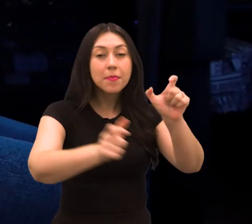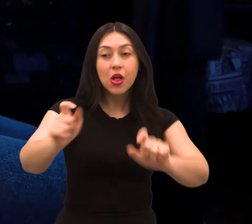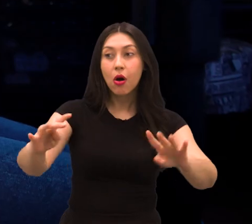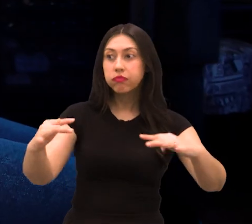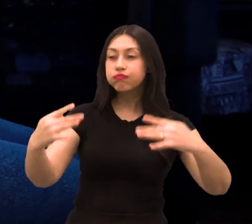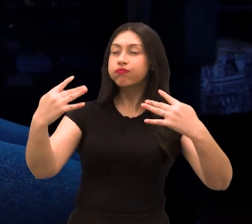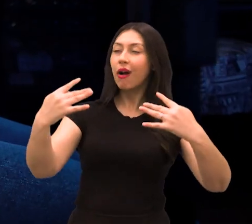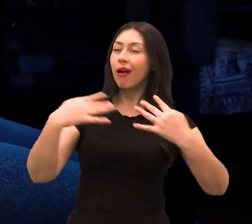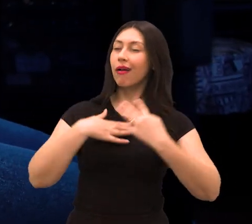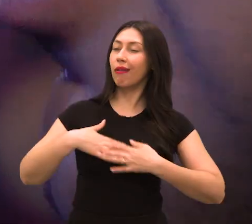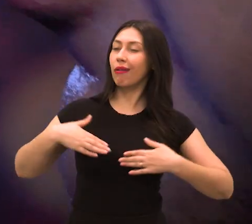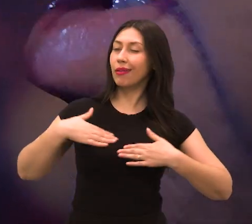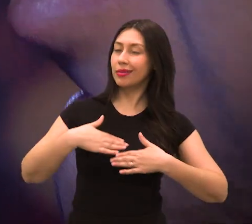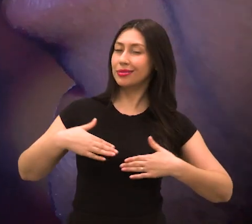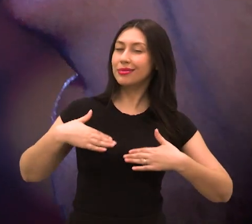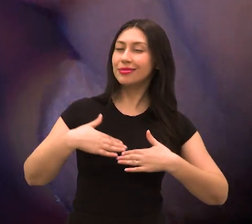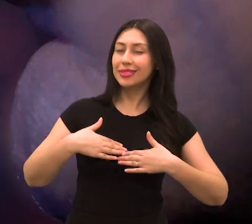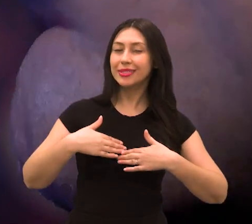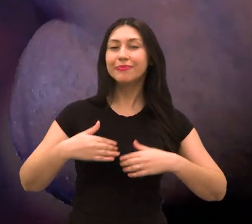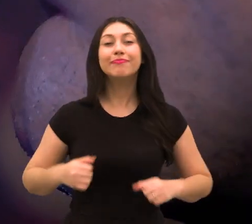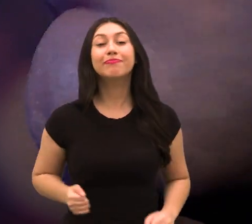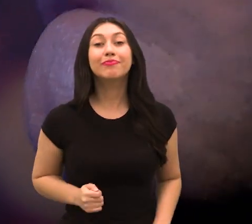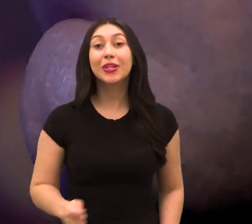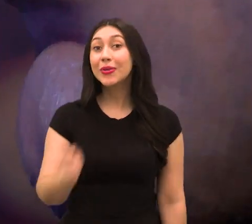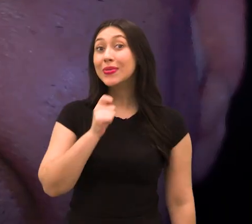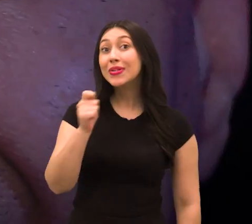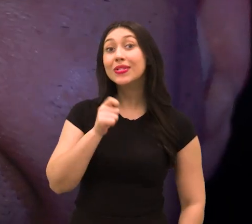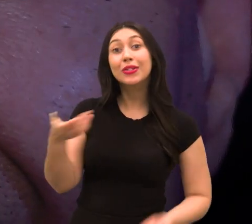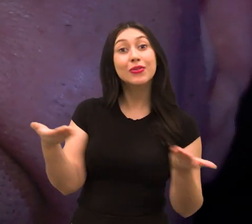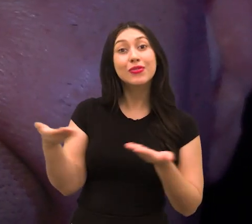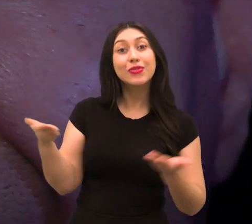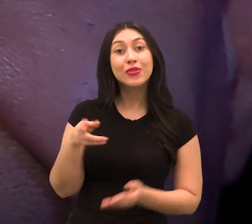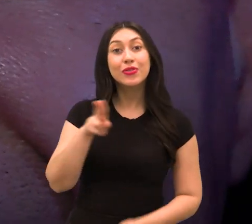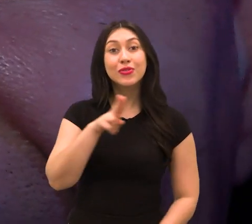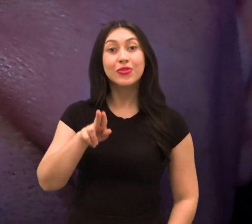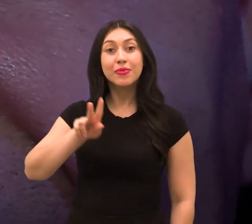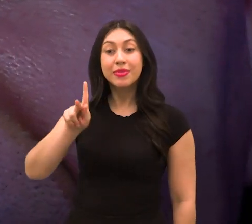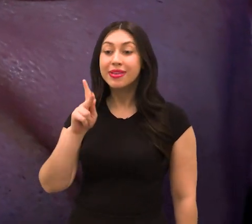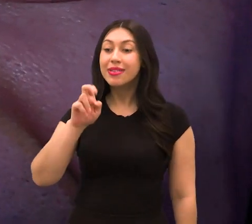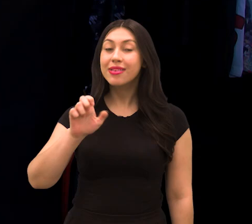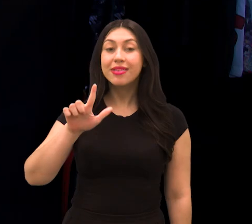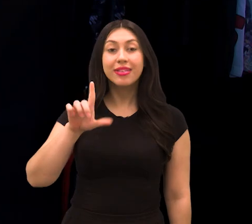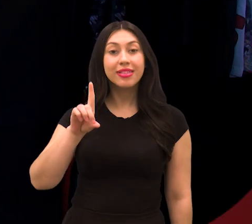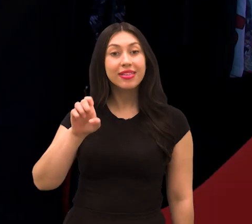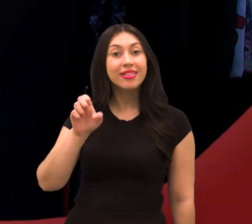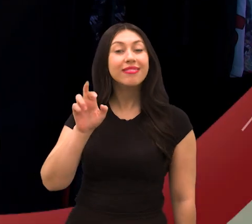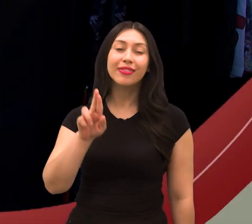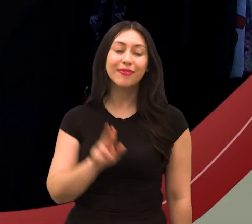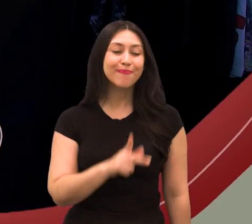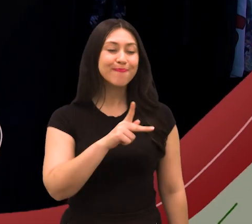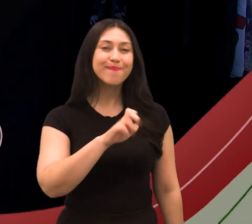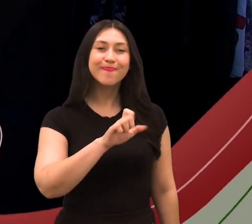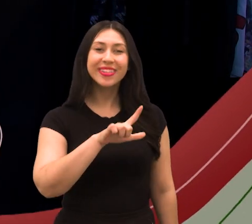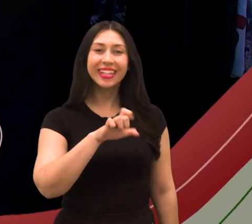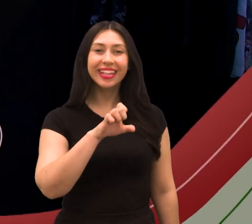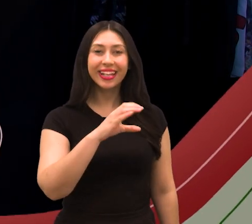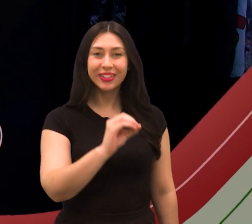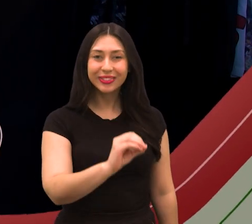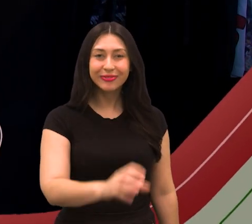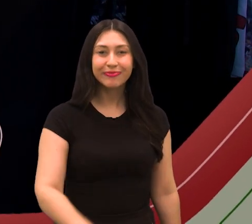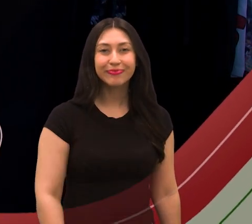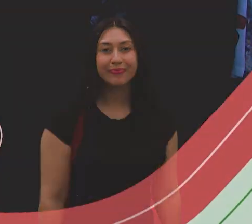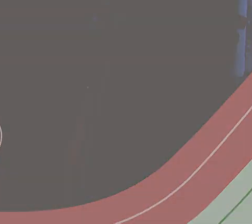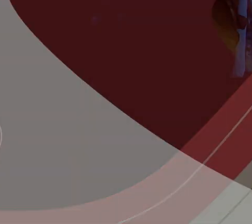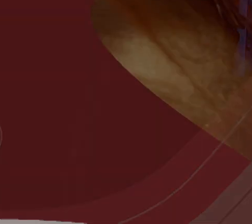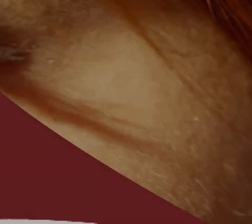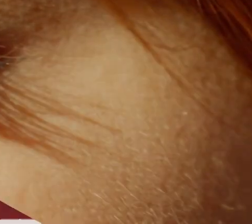os ouvidos de vários públicos em muitos eventos. O entrevistado de hoje é o Hélder Gonçalves de Miranda, o